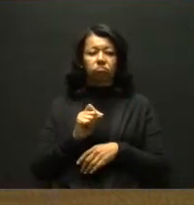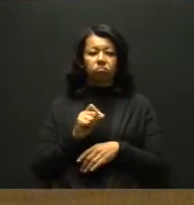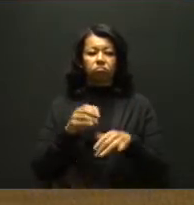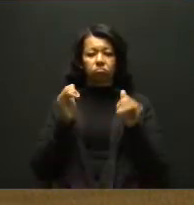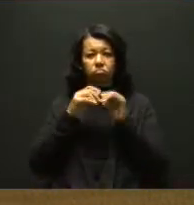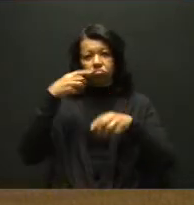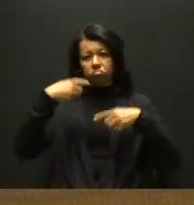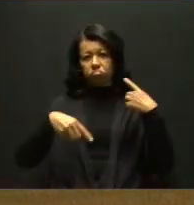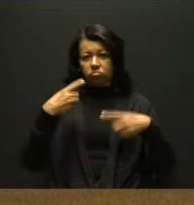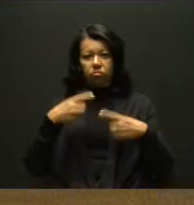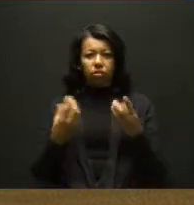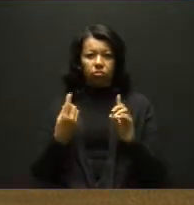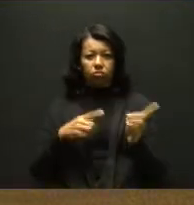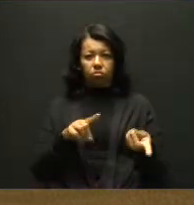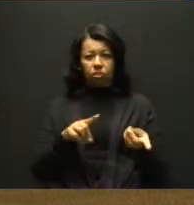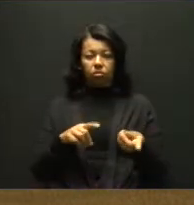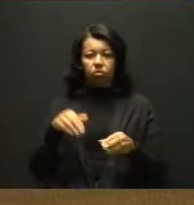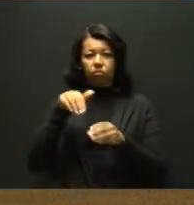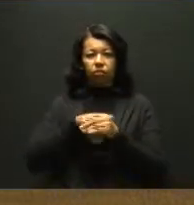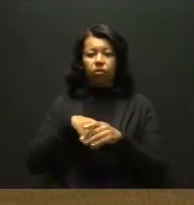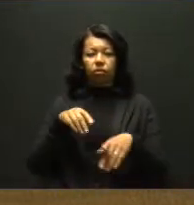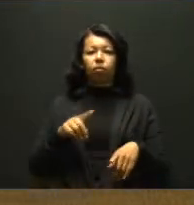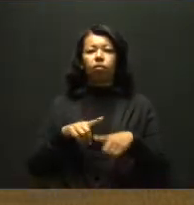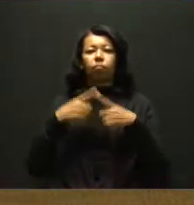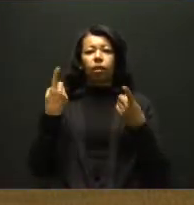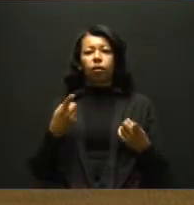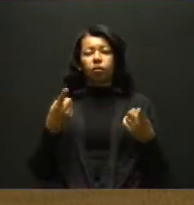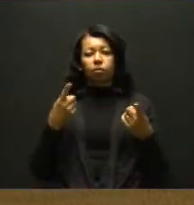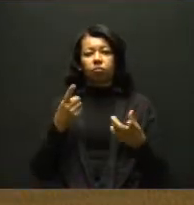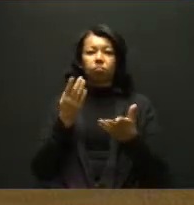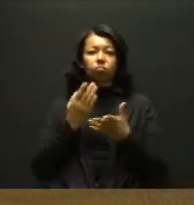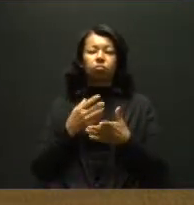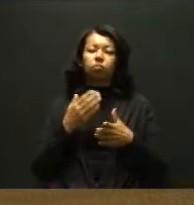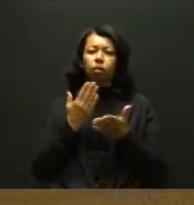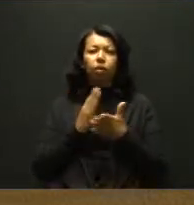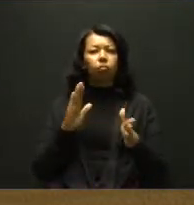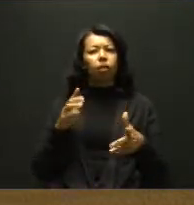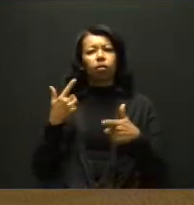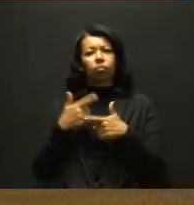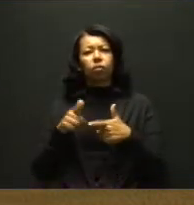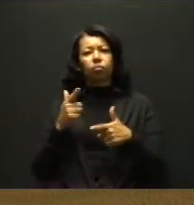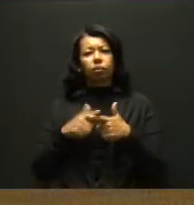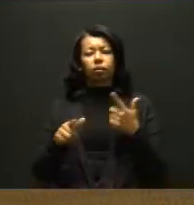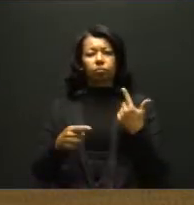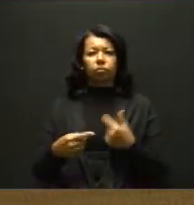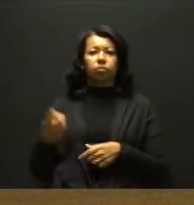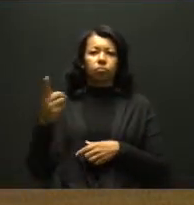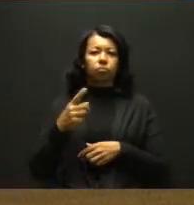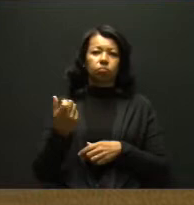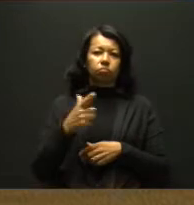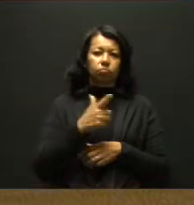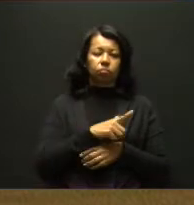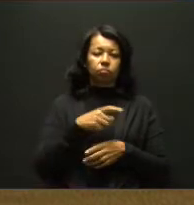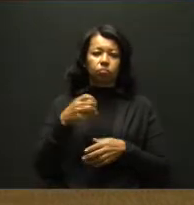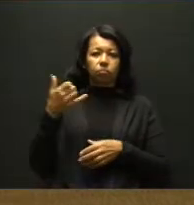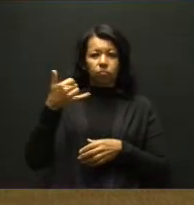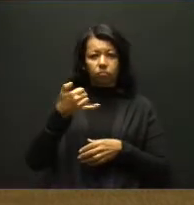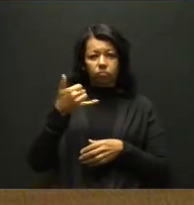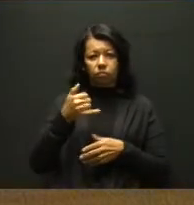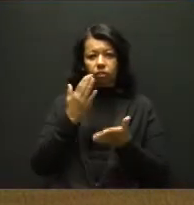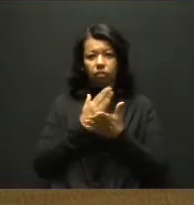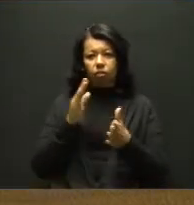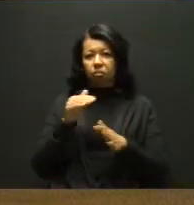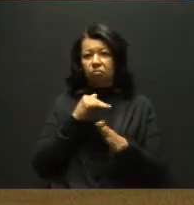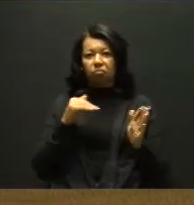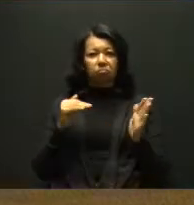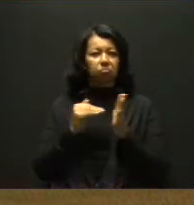politicagem contrária a essa votação mas vamos solucioná vereador rafael aí vem o supremo numa canetada acaba com tudo